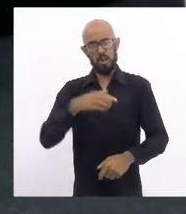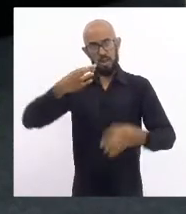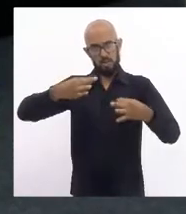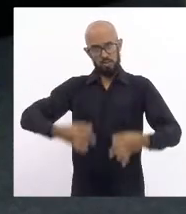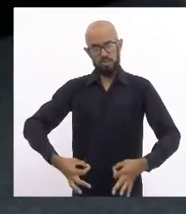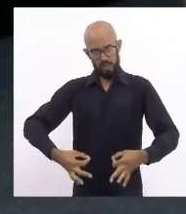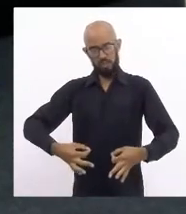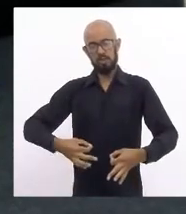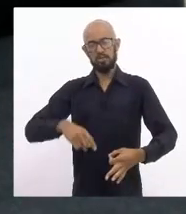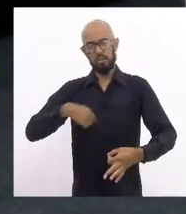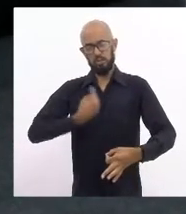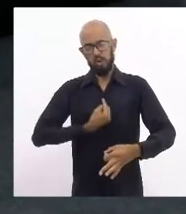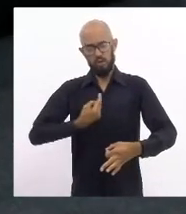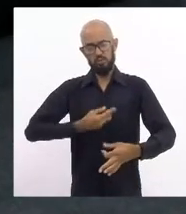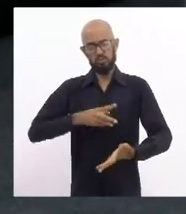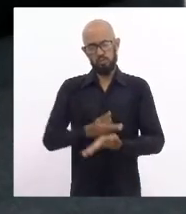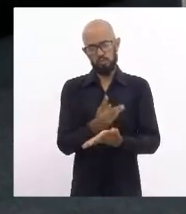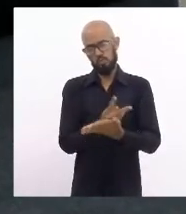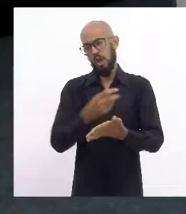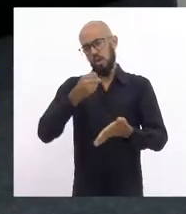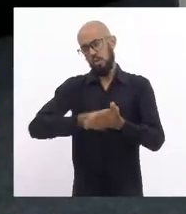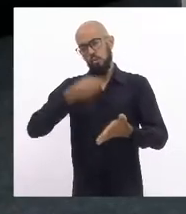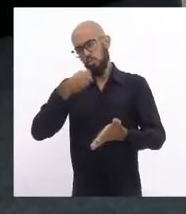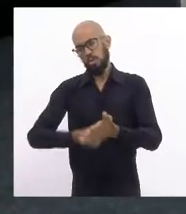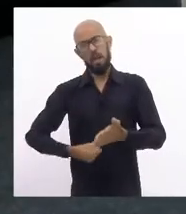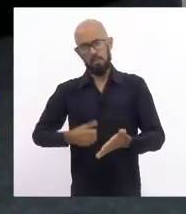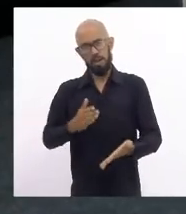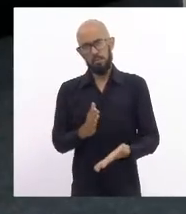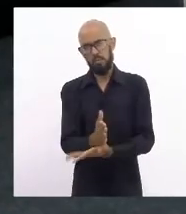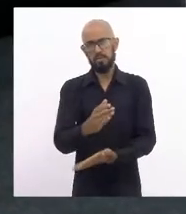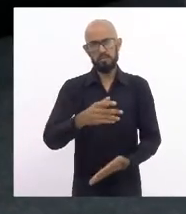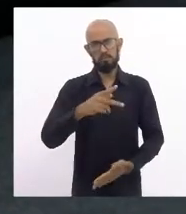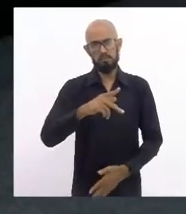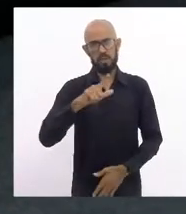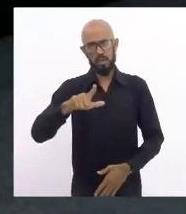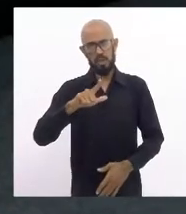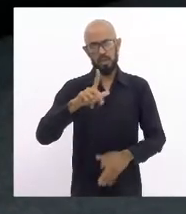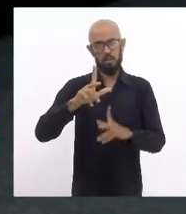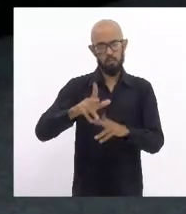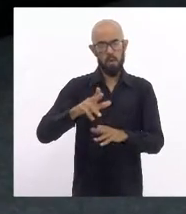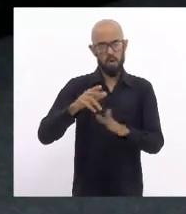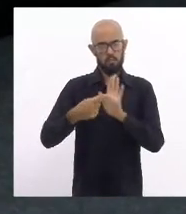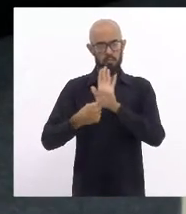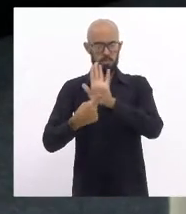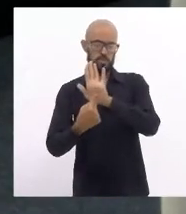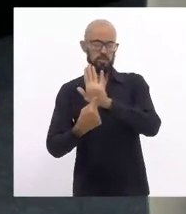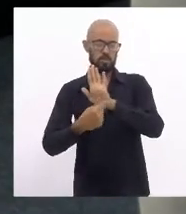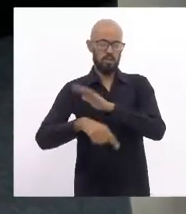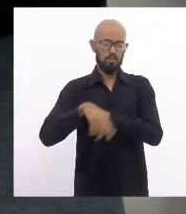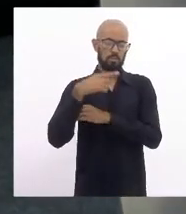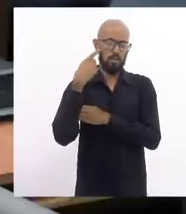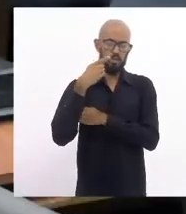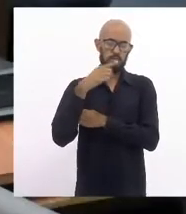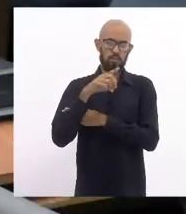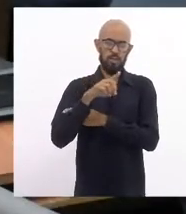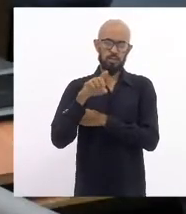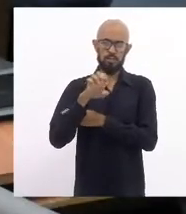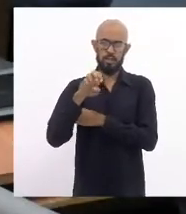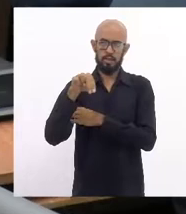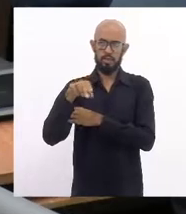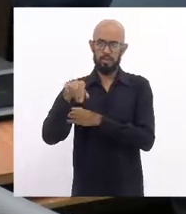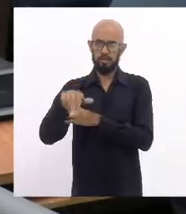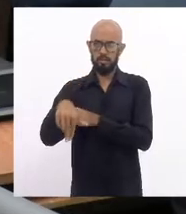aqui lutando para a aprovação do projeto na forma que ele foi apresentado pela deputada Zeidan. Muito